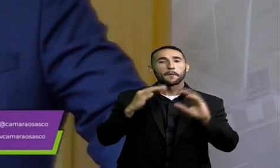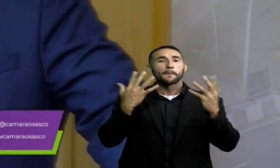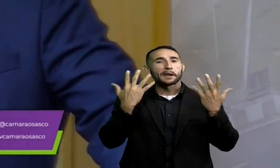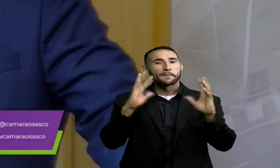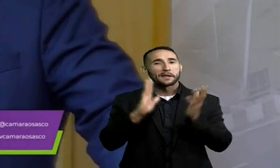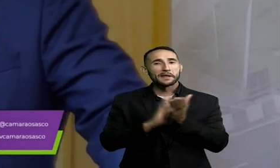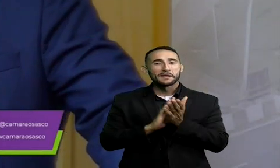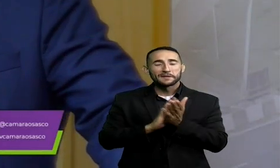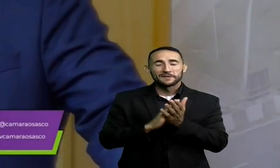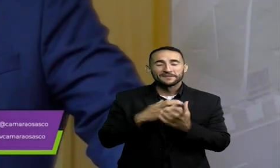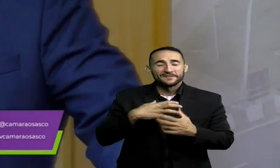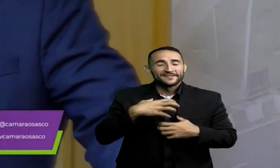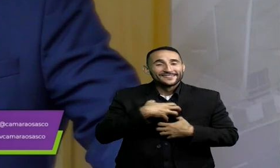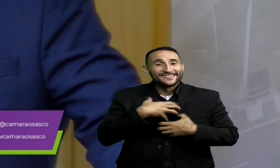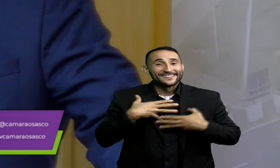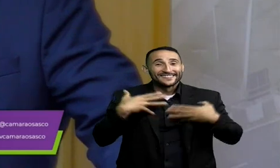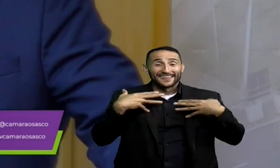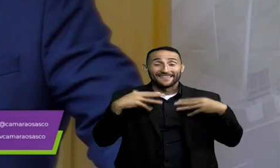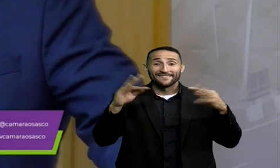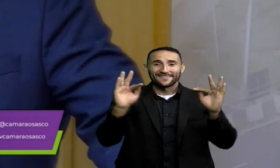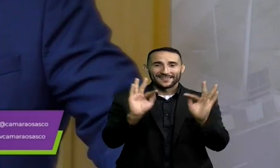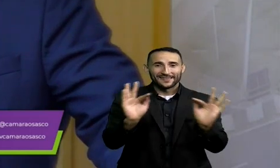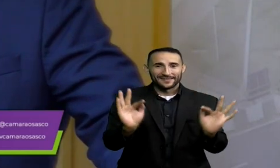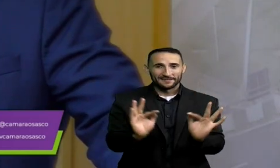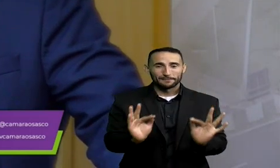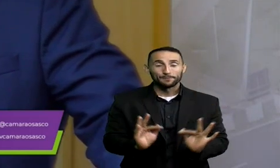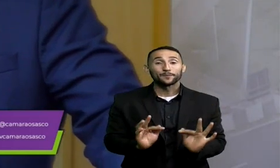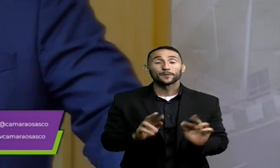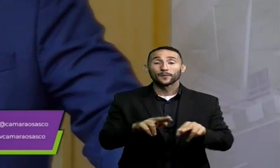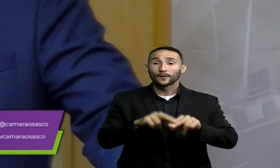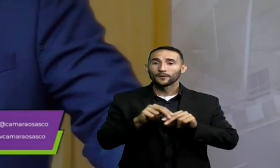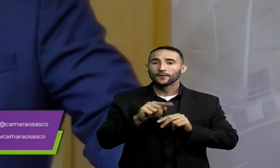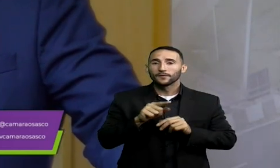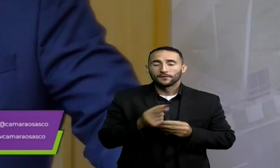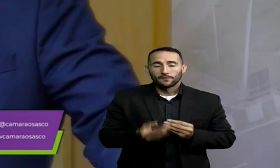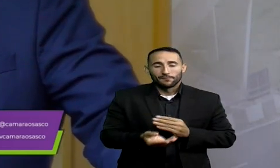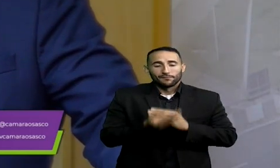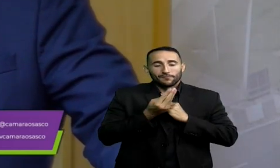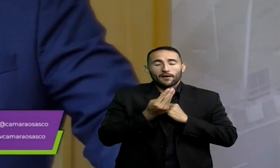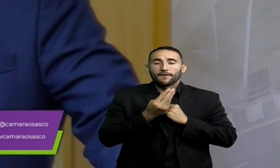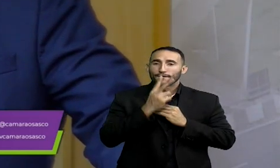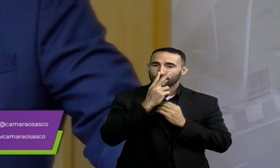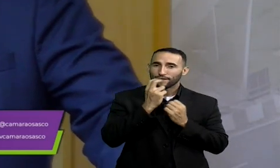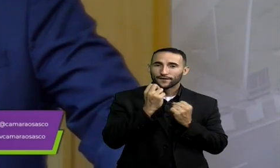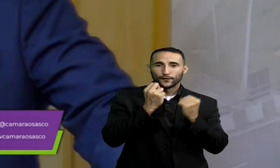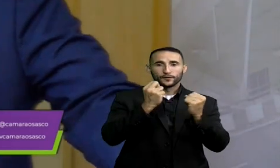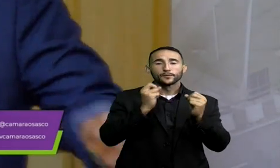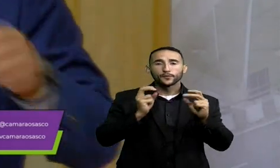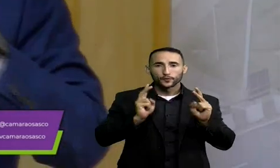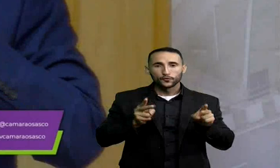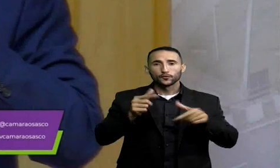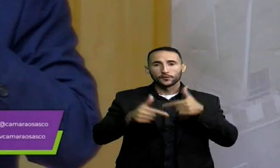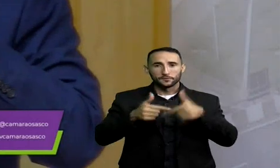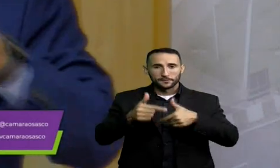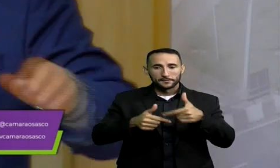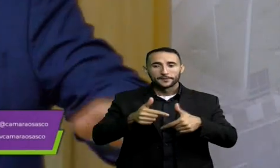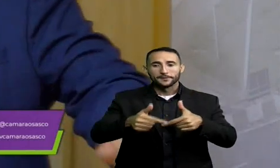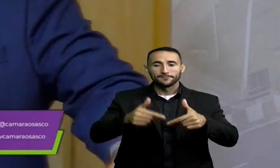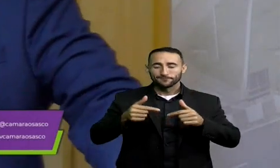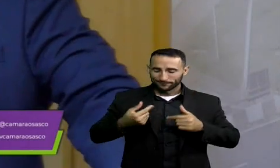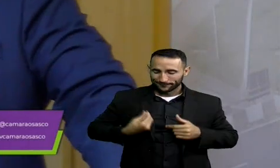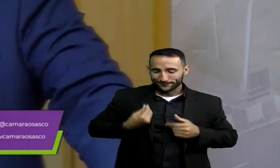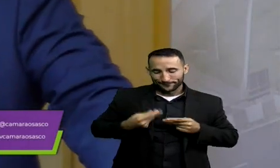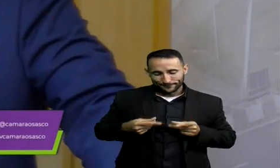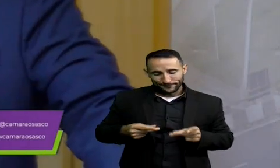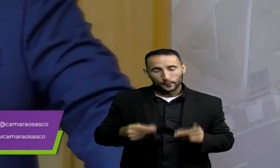mim fiquei muito contente e isso ajuda nos fortalecer pra gente continuar nossa trajetória